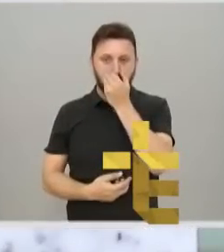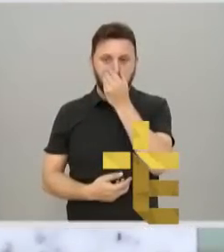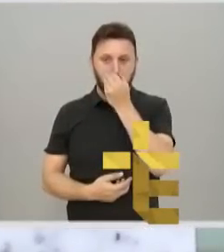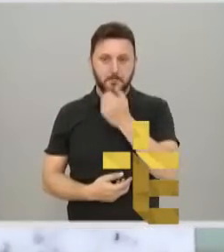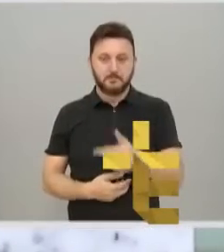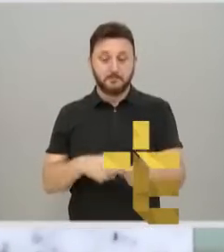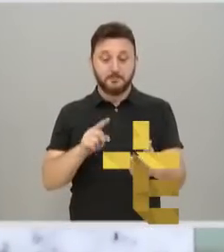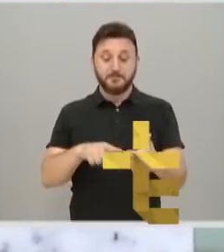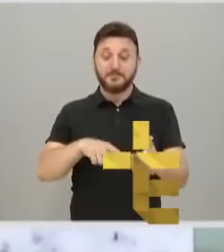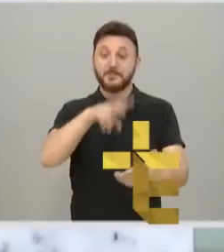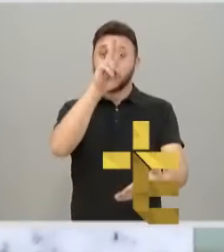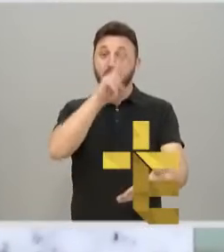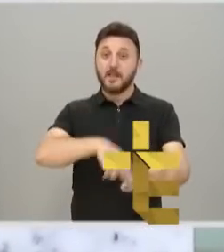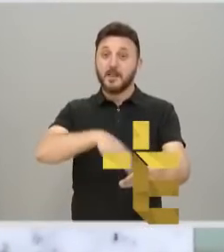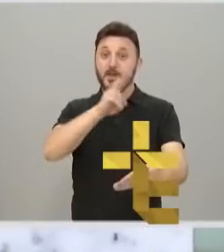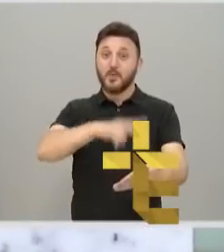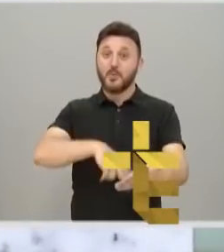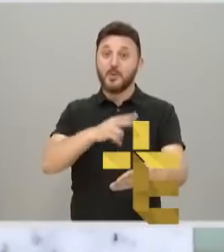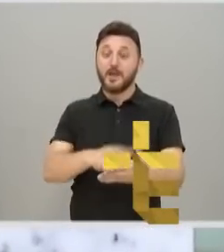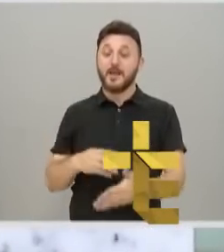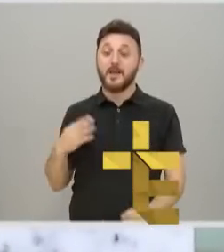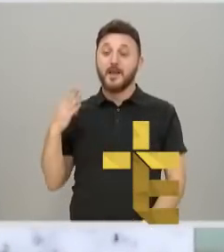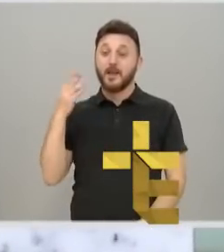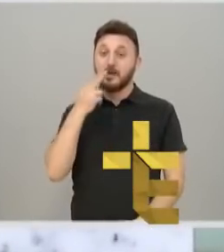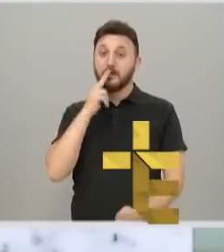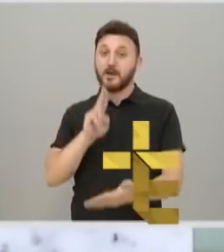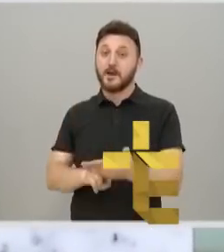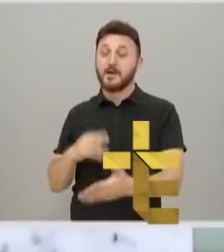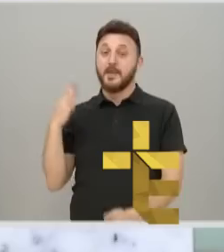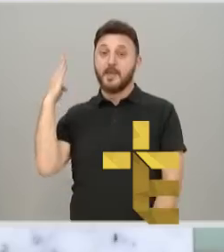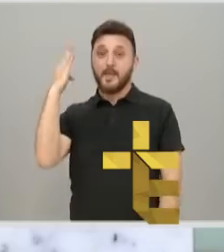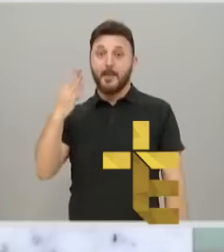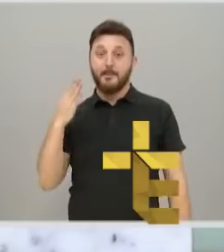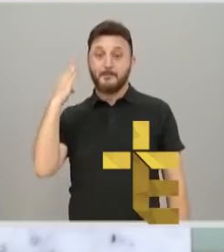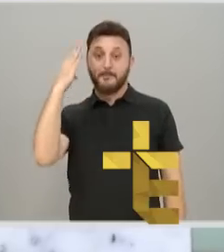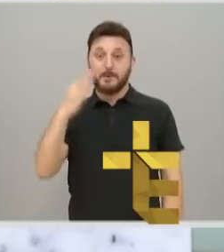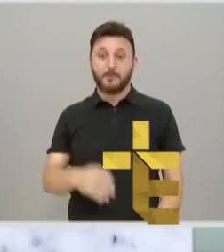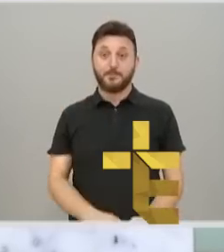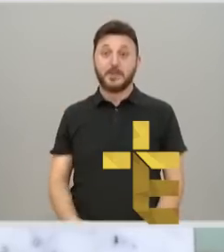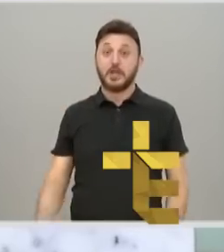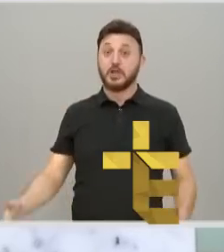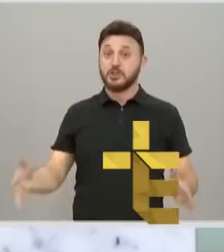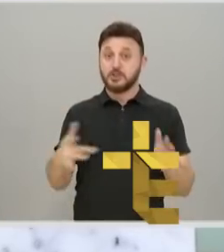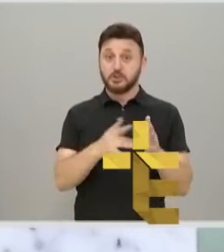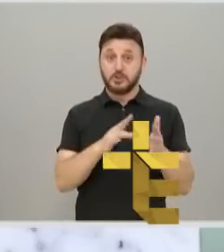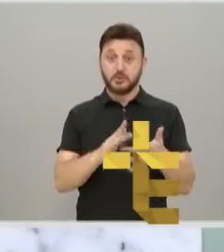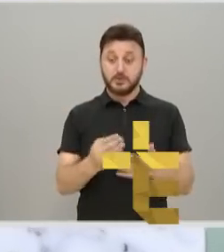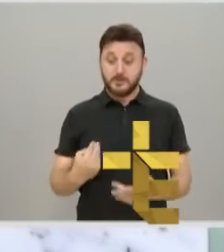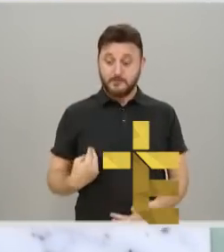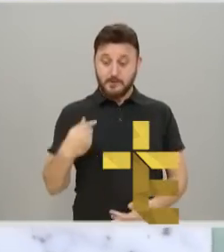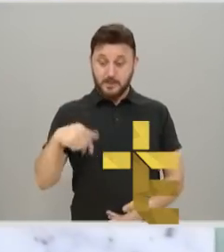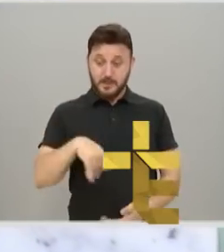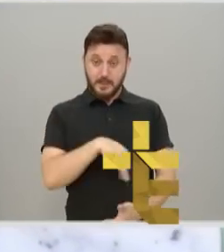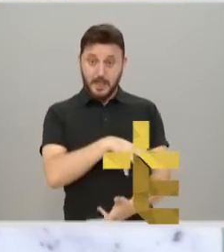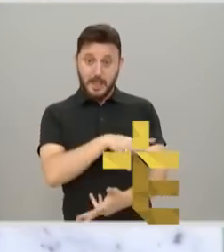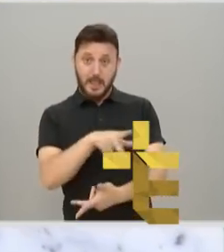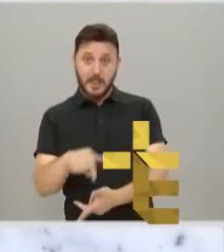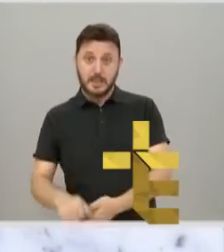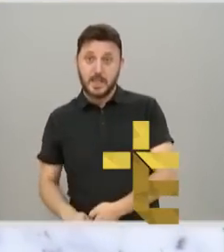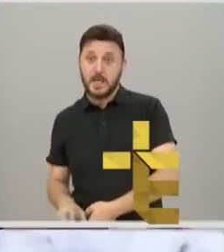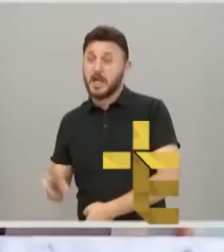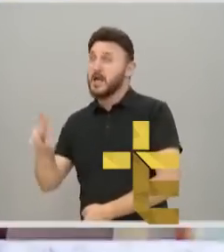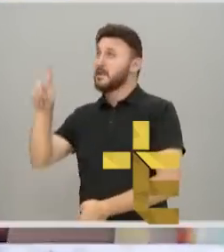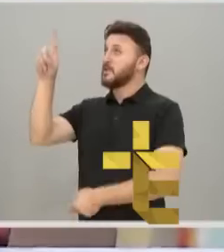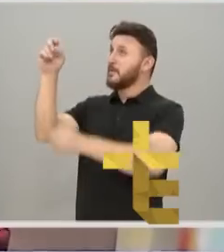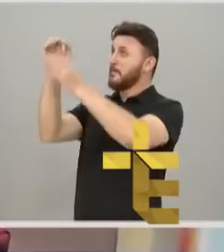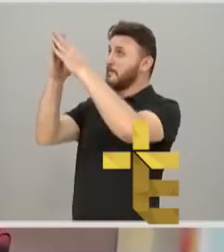Leitura da carta aos Hebreus. Cristo, nos dias de sua vida terrestre, dirigiu preces e